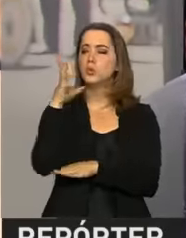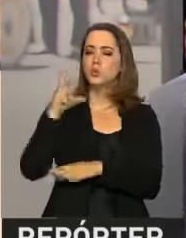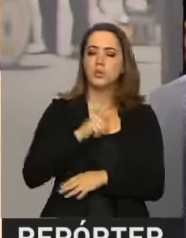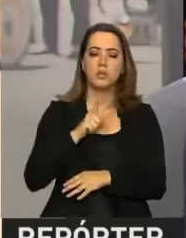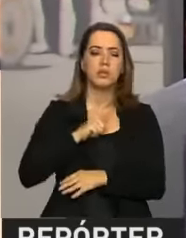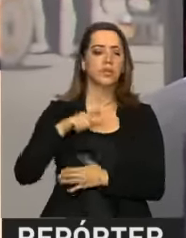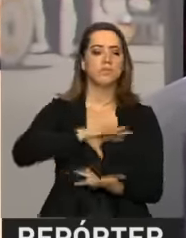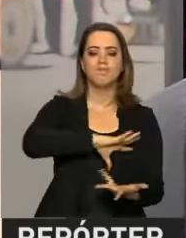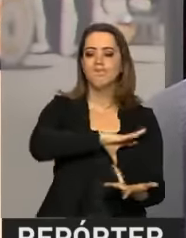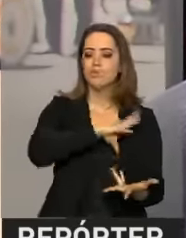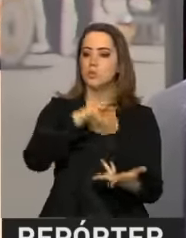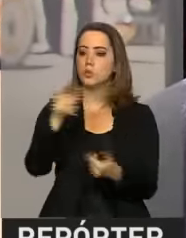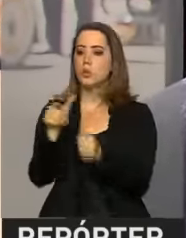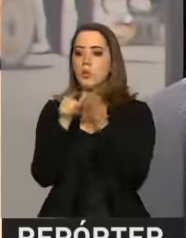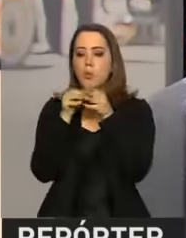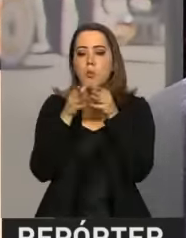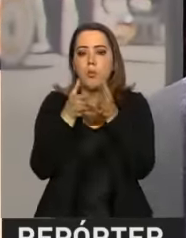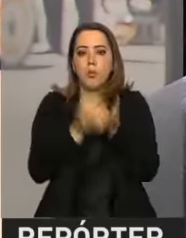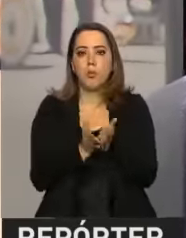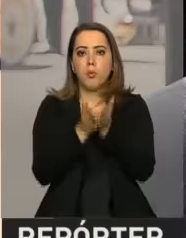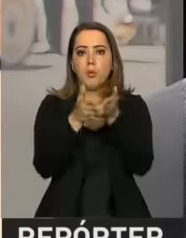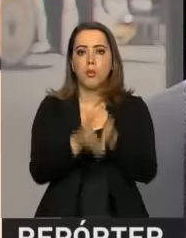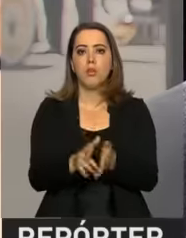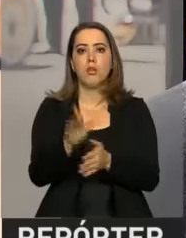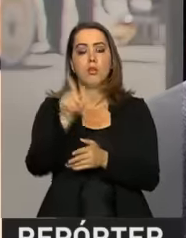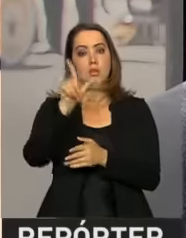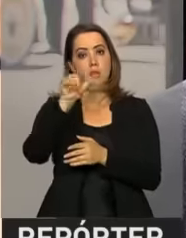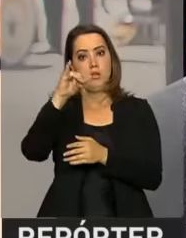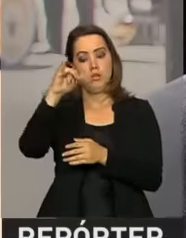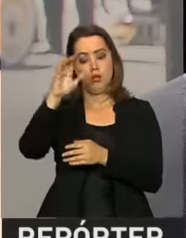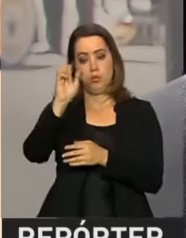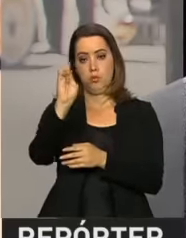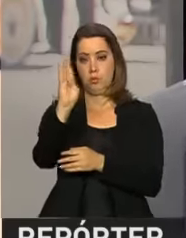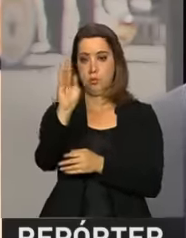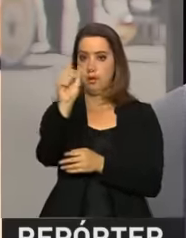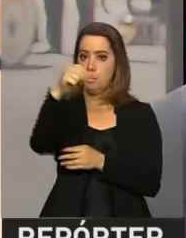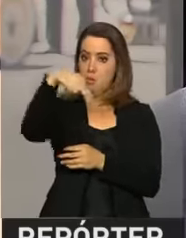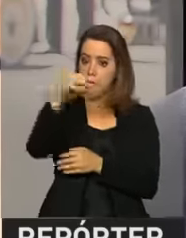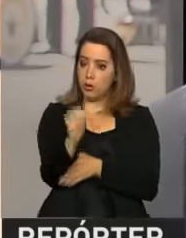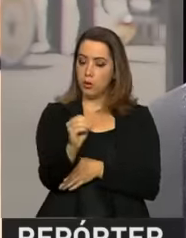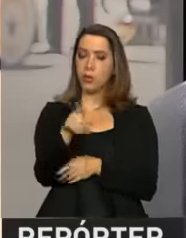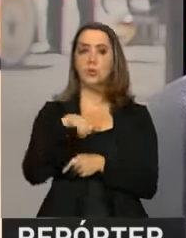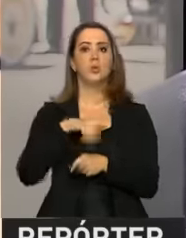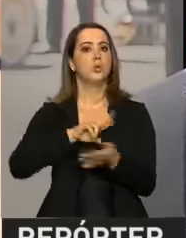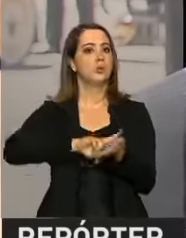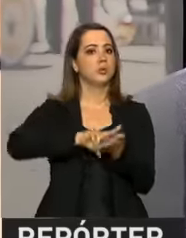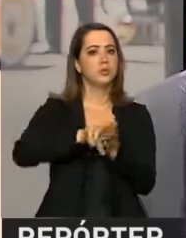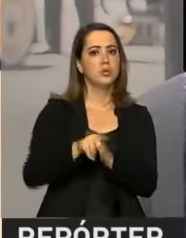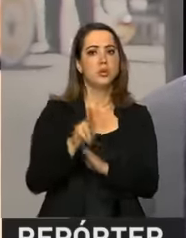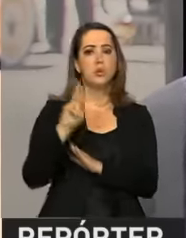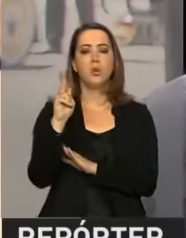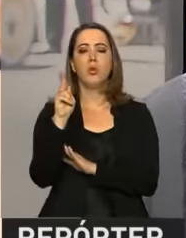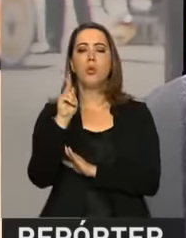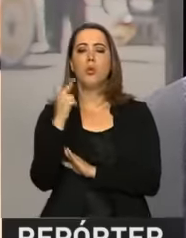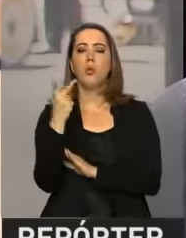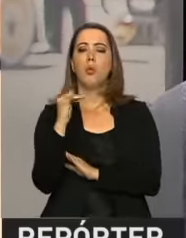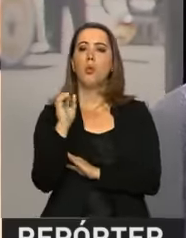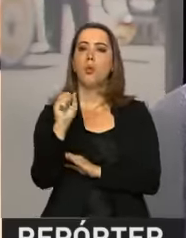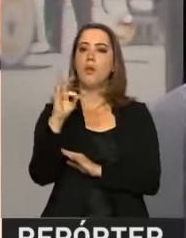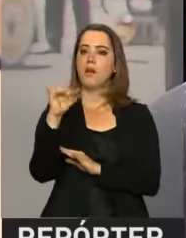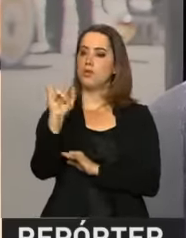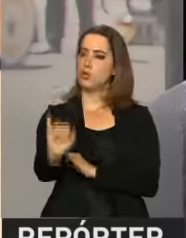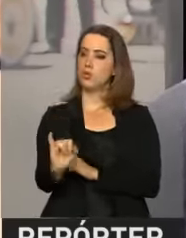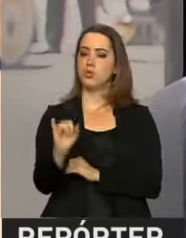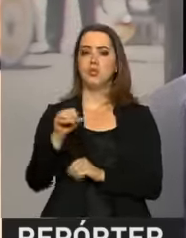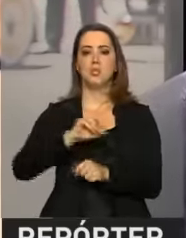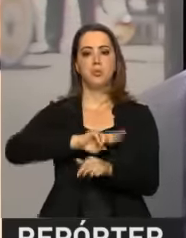pelo mundo, no Líbano fazendo a força de paz, no Haiti, na Antártica, na Amazônia, cada